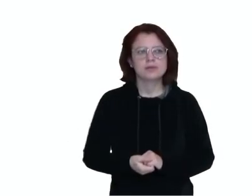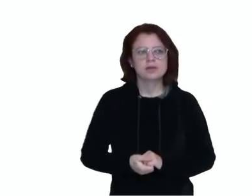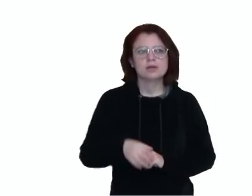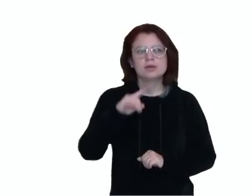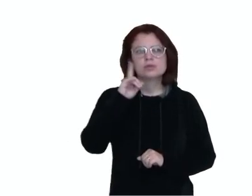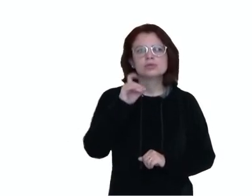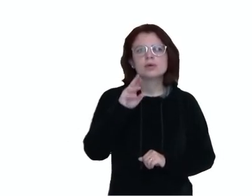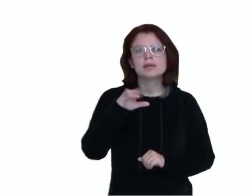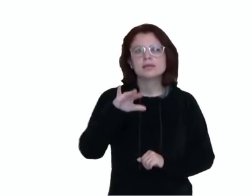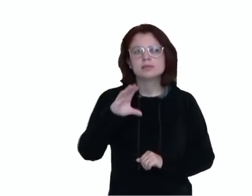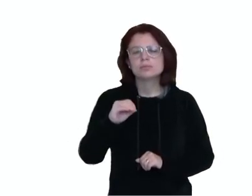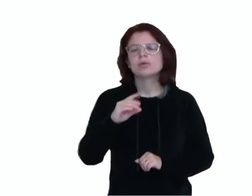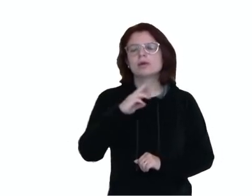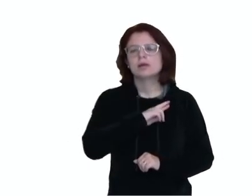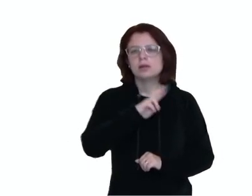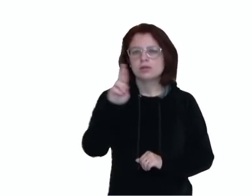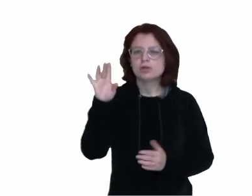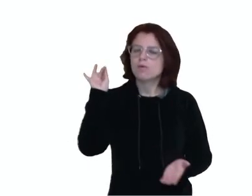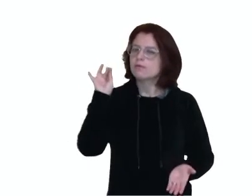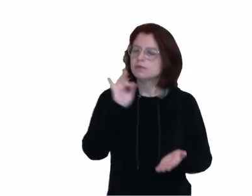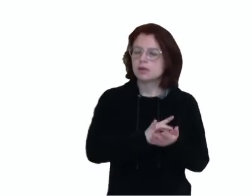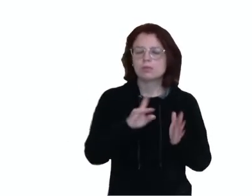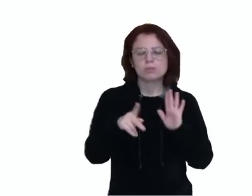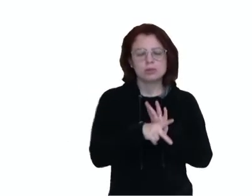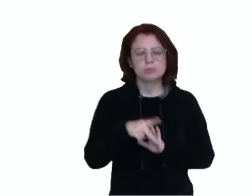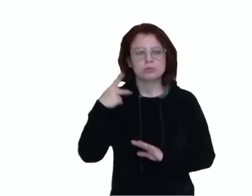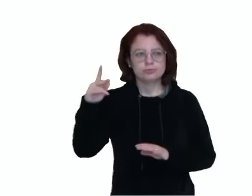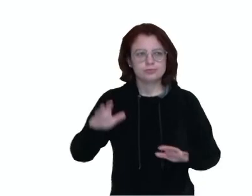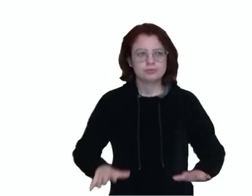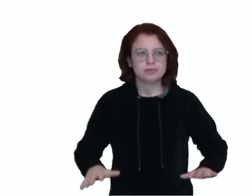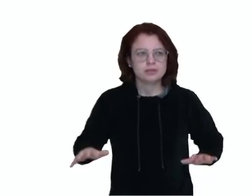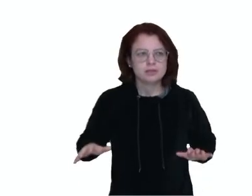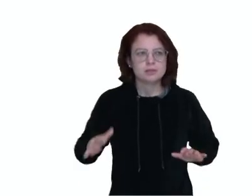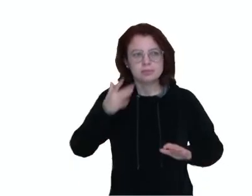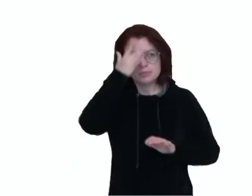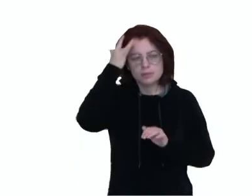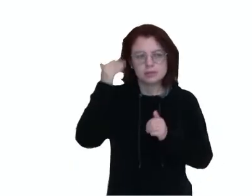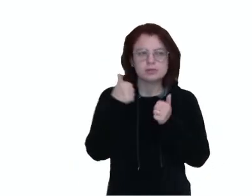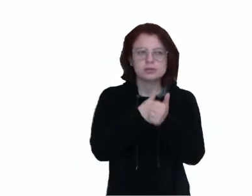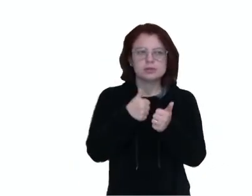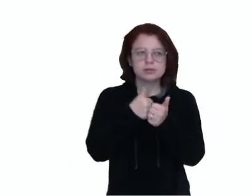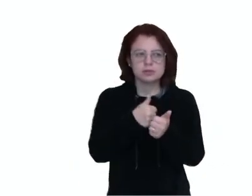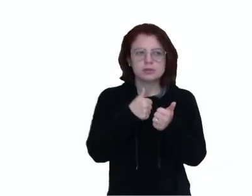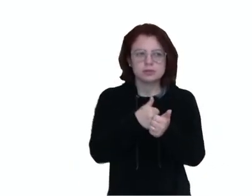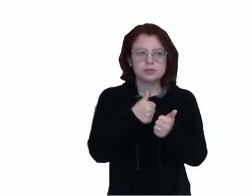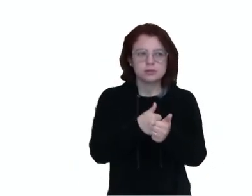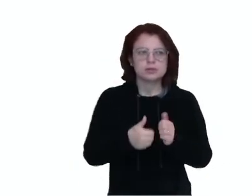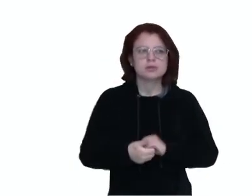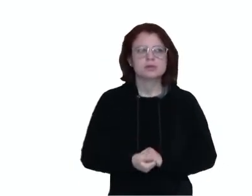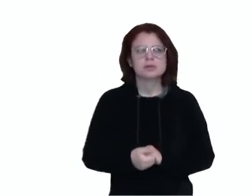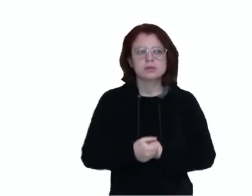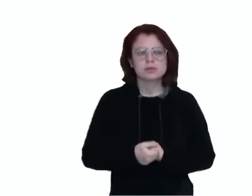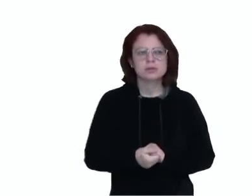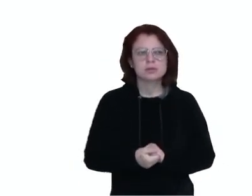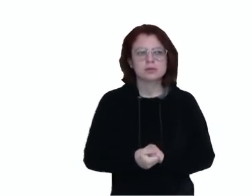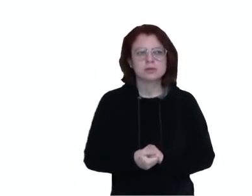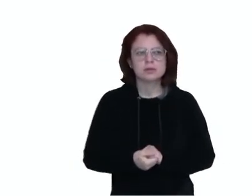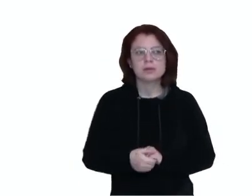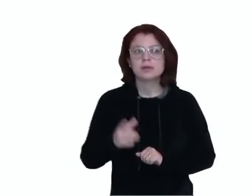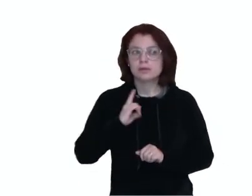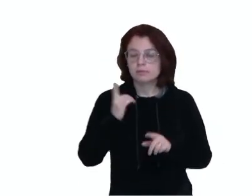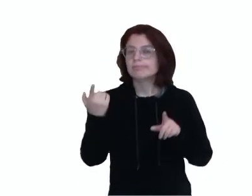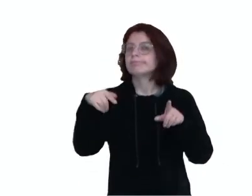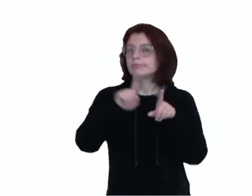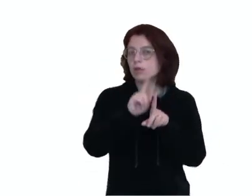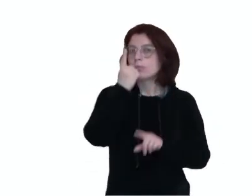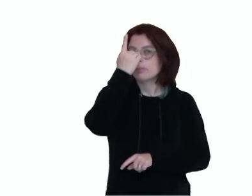Zoroastrismo, então, se torna a religião oficial do Império Persa. Seus seguidores acreditavam no fim do mundo, o Roberto falou, julgamento final, e que viria um